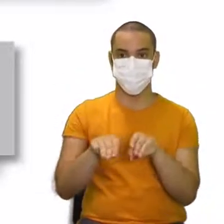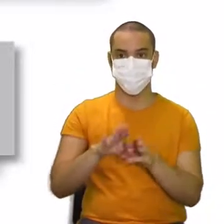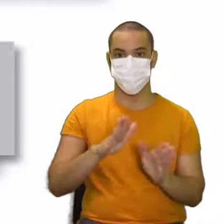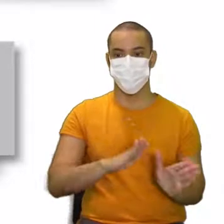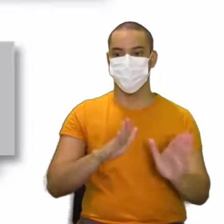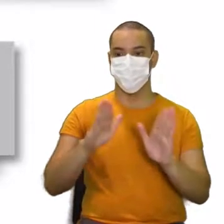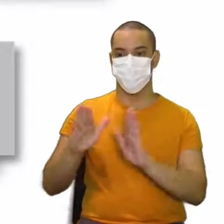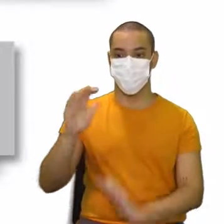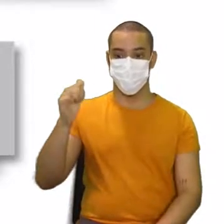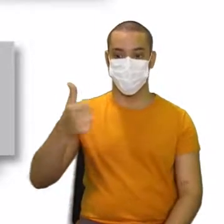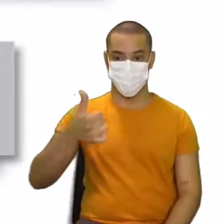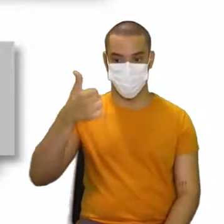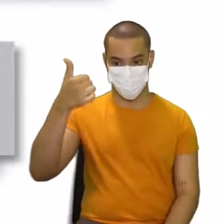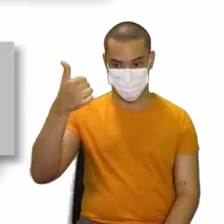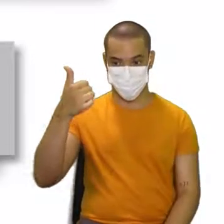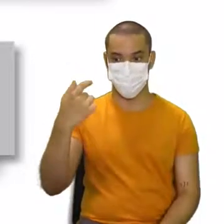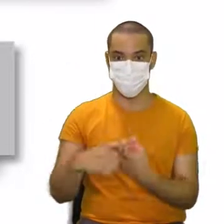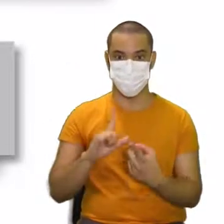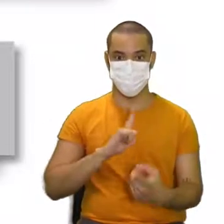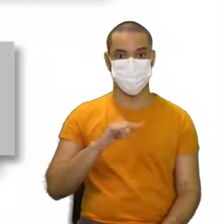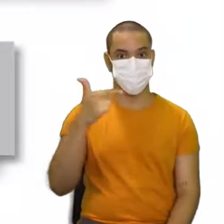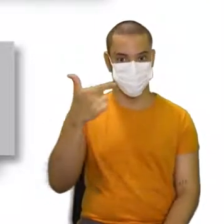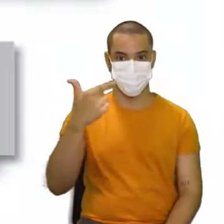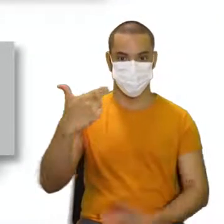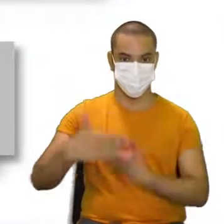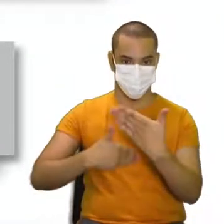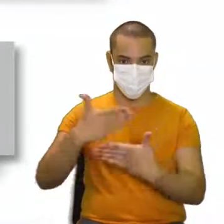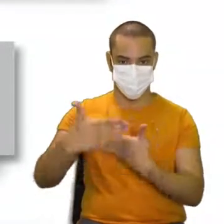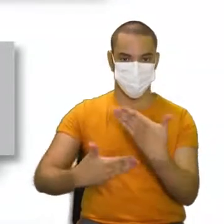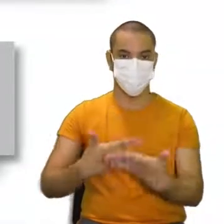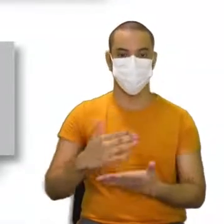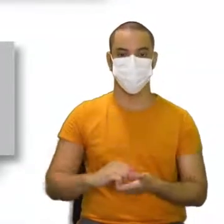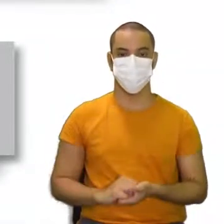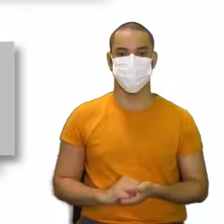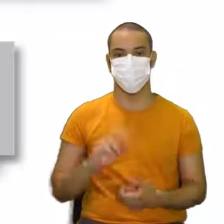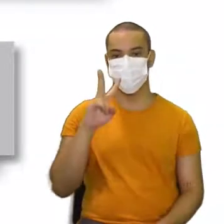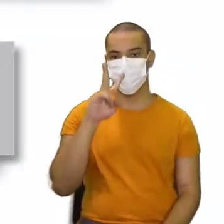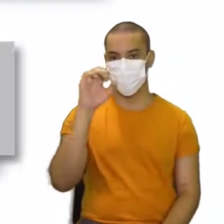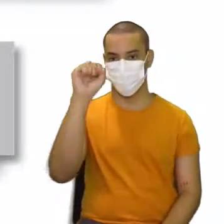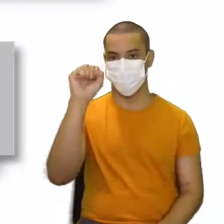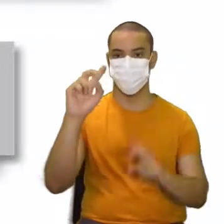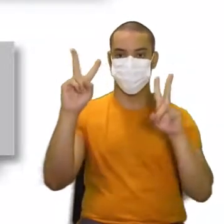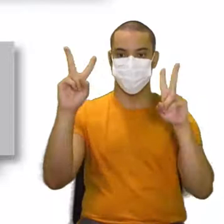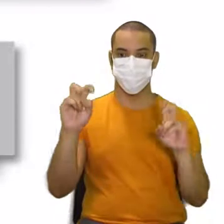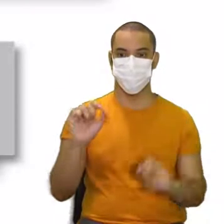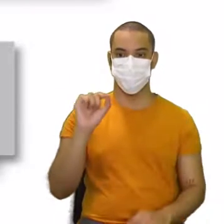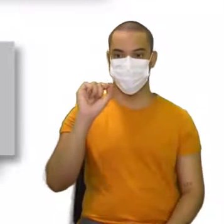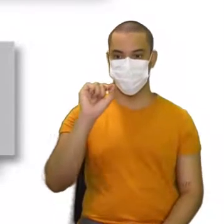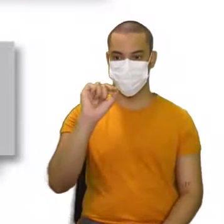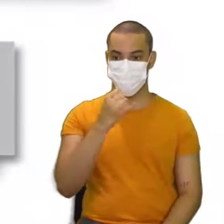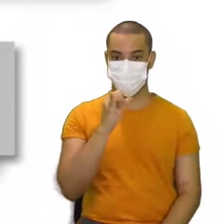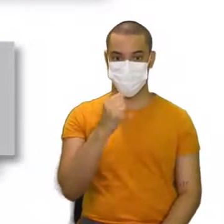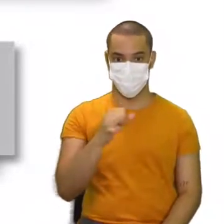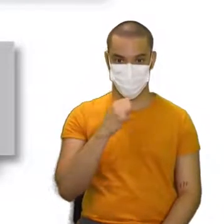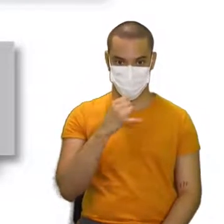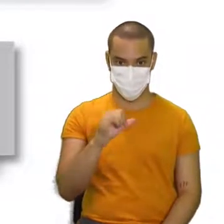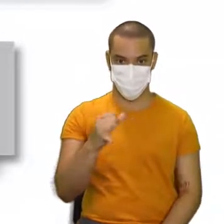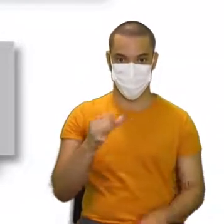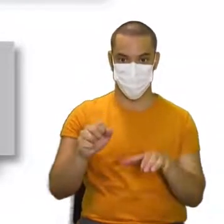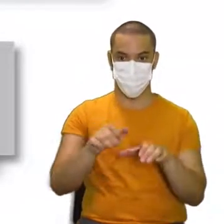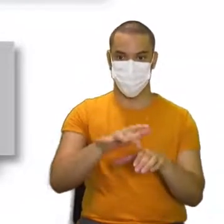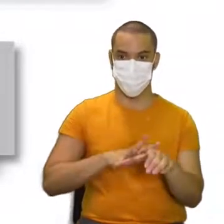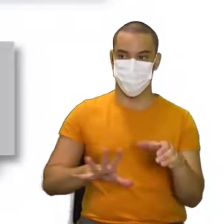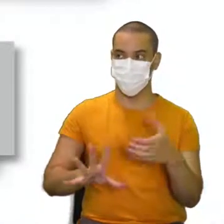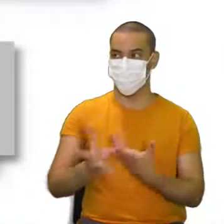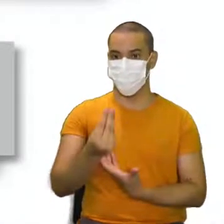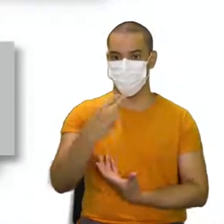parte aí falando também então força magnética sobre cargas elétricas em um